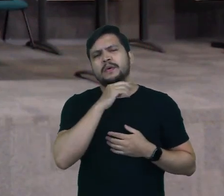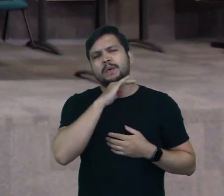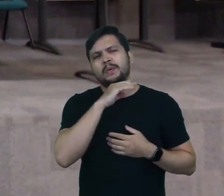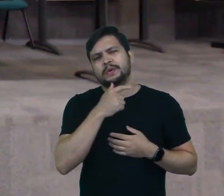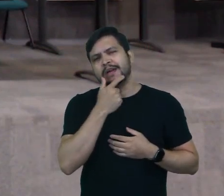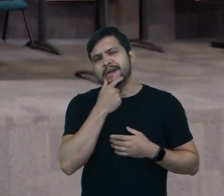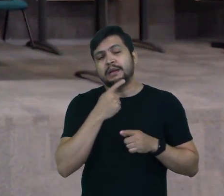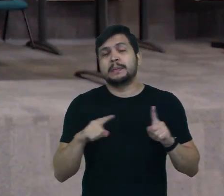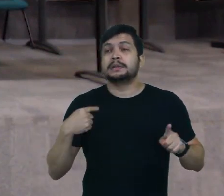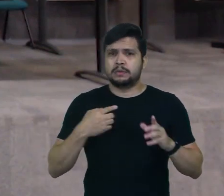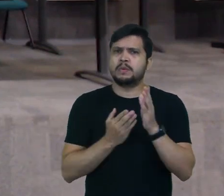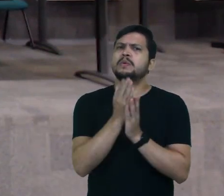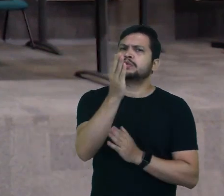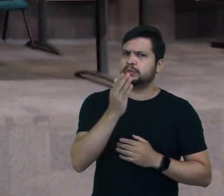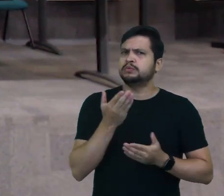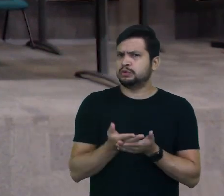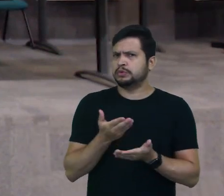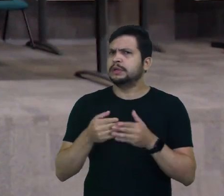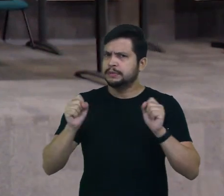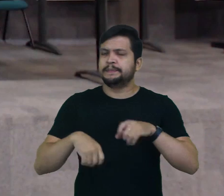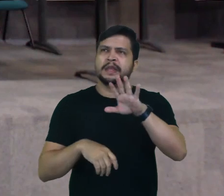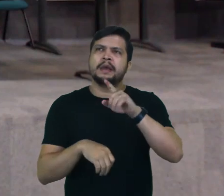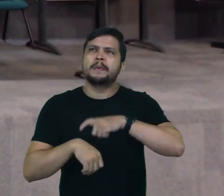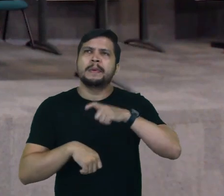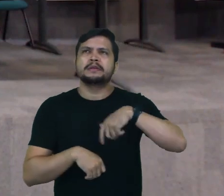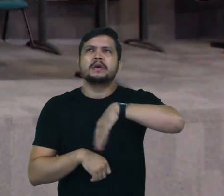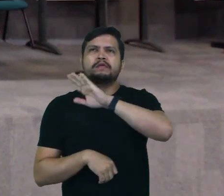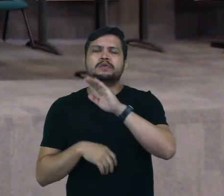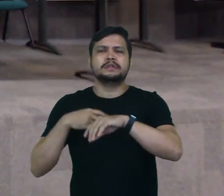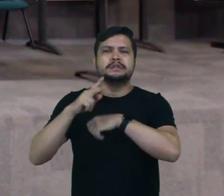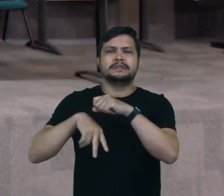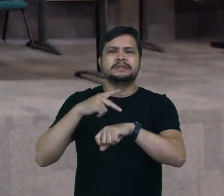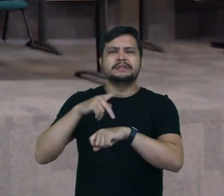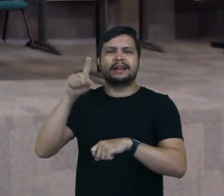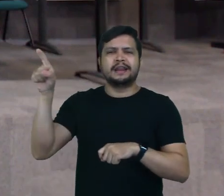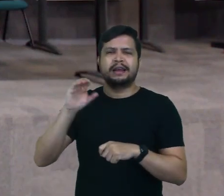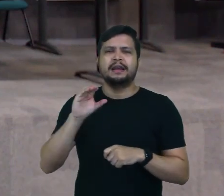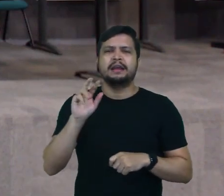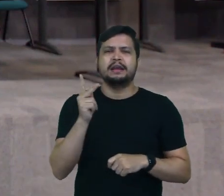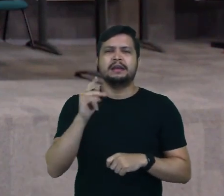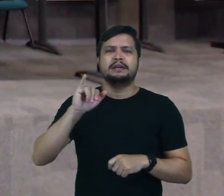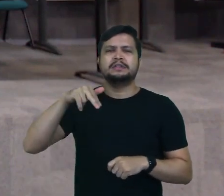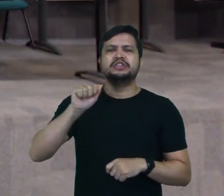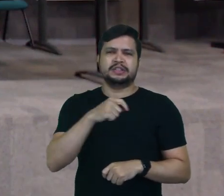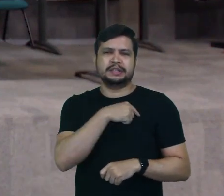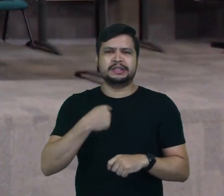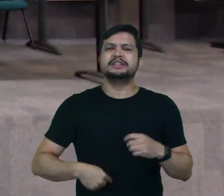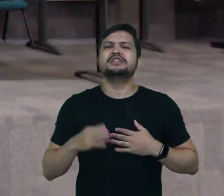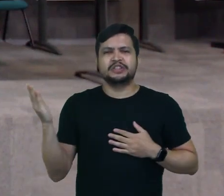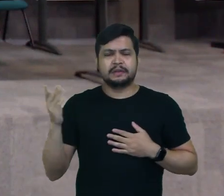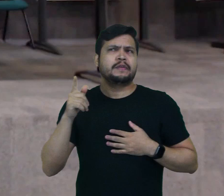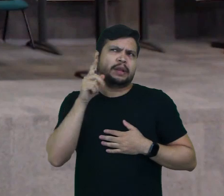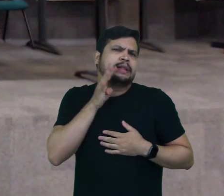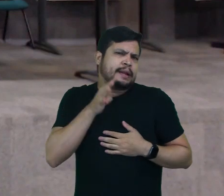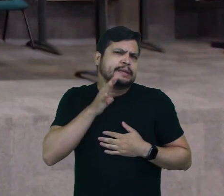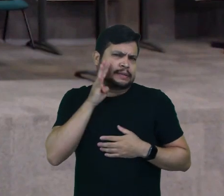todo, e viagem e tudo. Aí, quando eu fui nessa viagem aí da China, foi muito interessante, porque